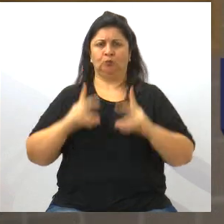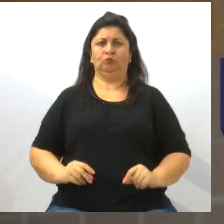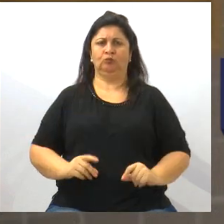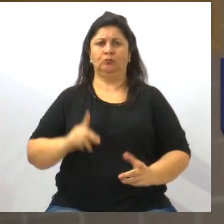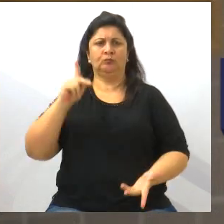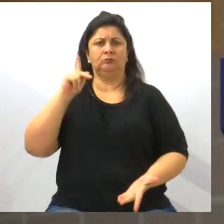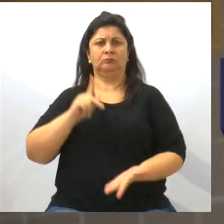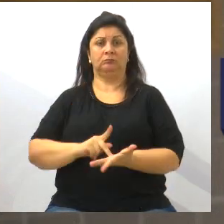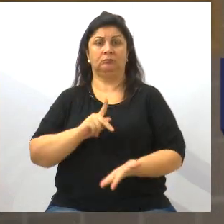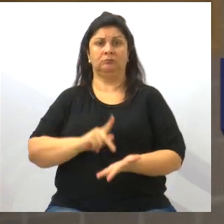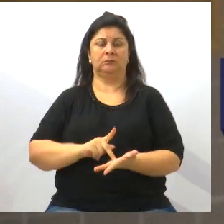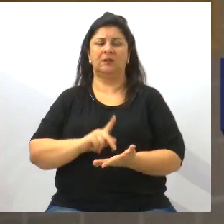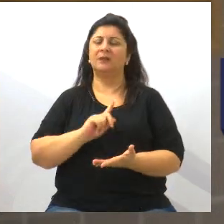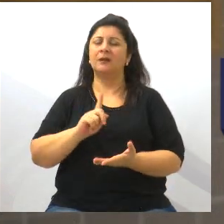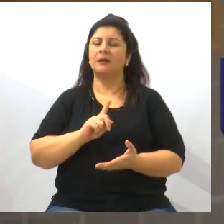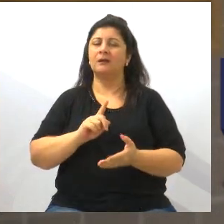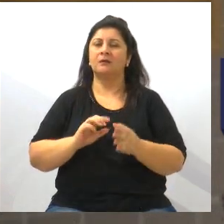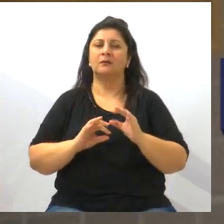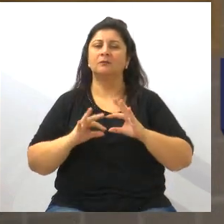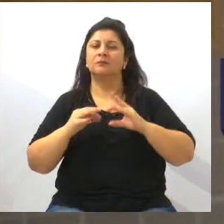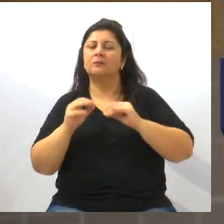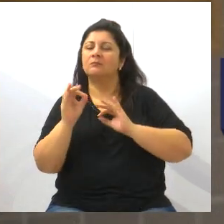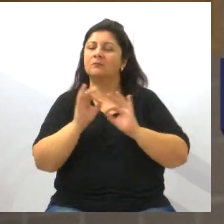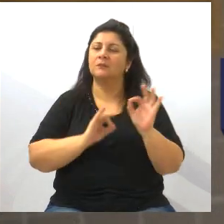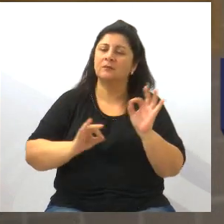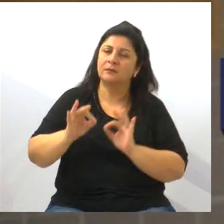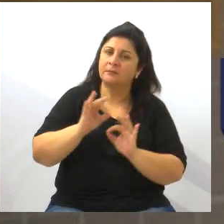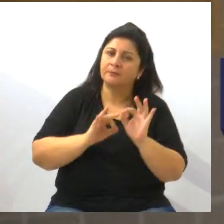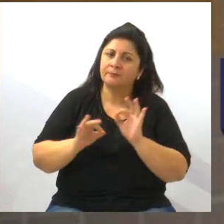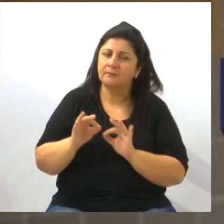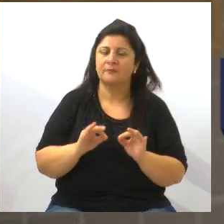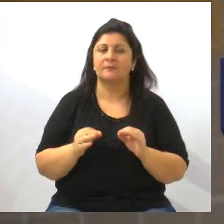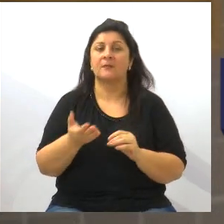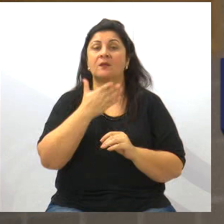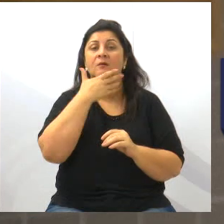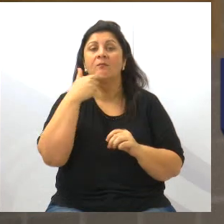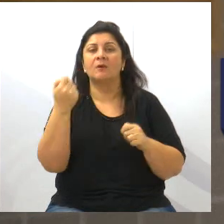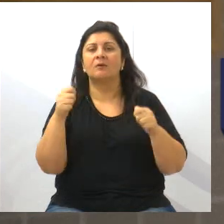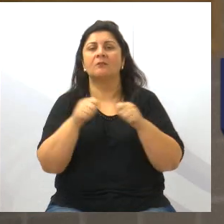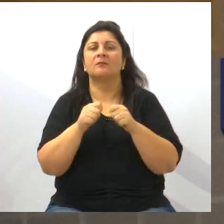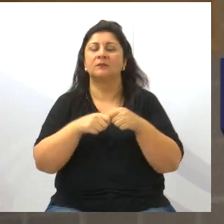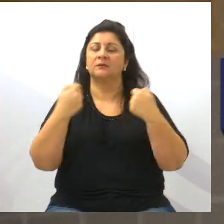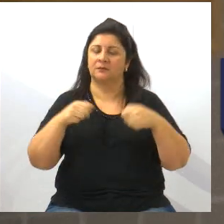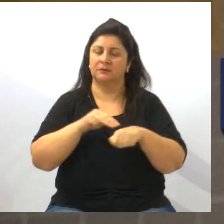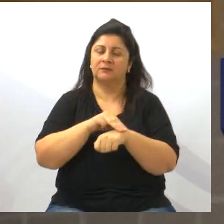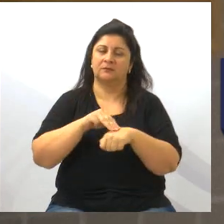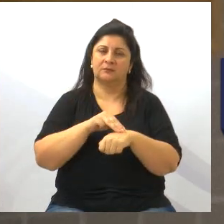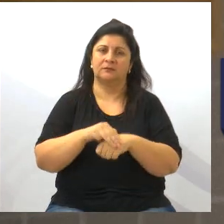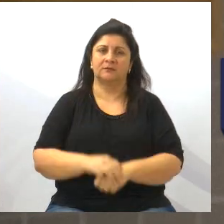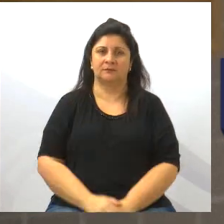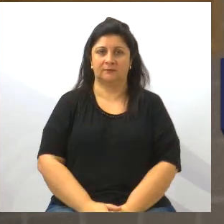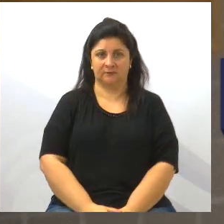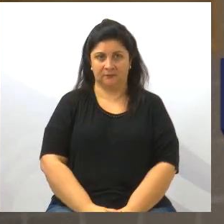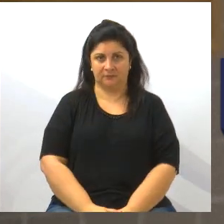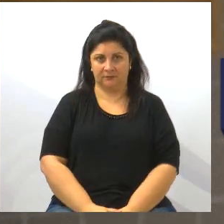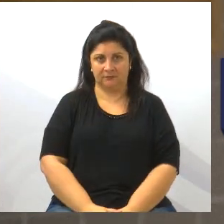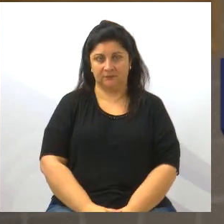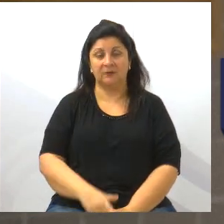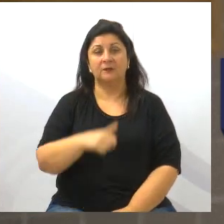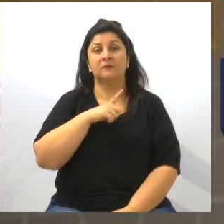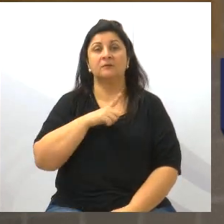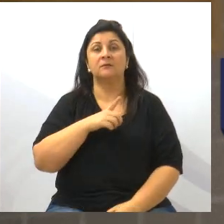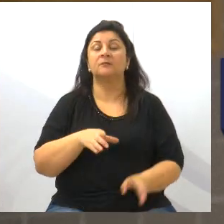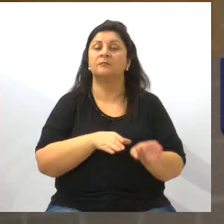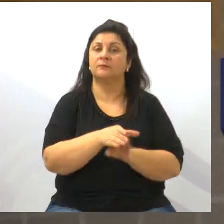verdade precisa ser construída, que o melhor que se pode fazer tem que ser discutido, tá? Nós temos